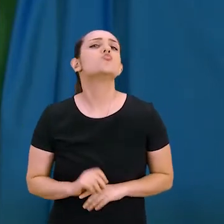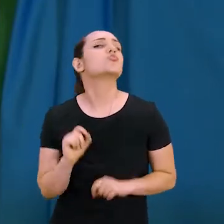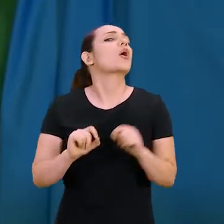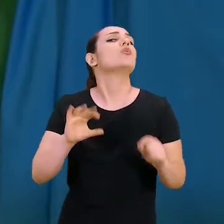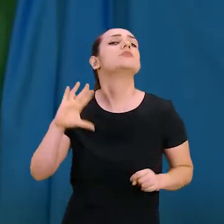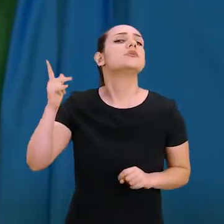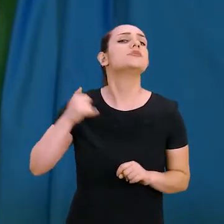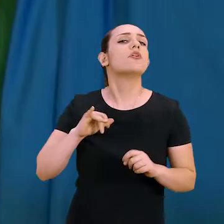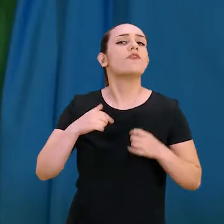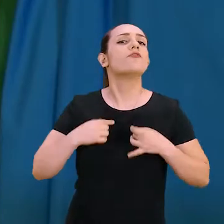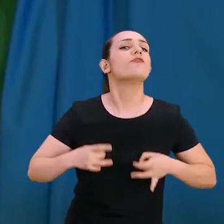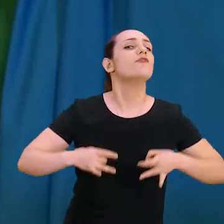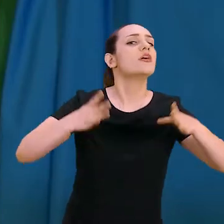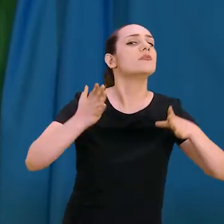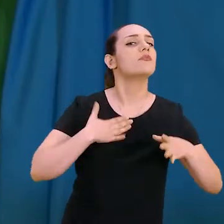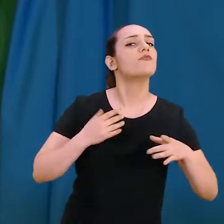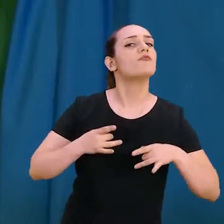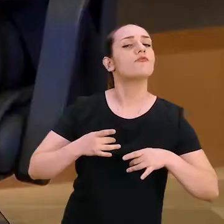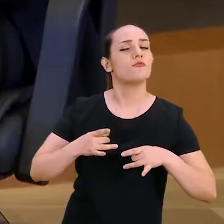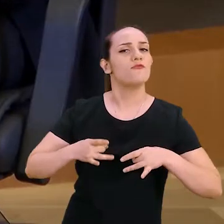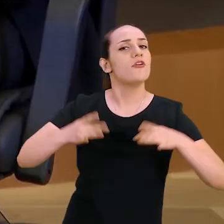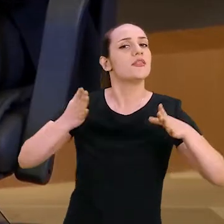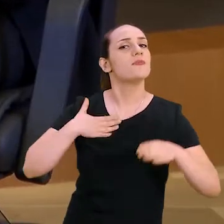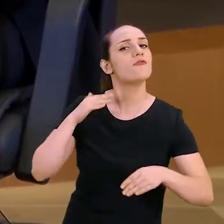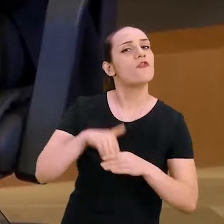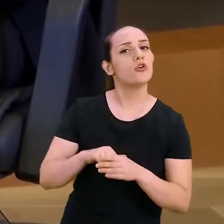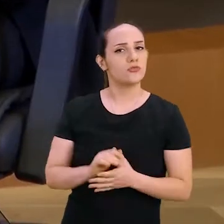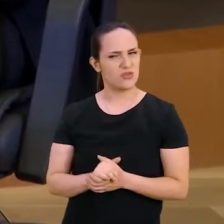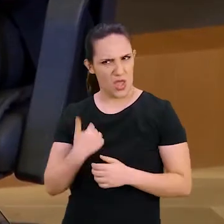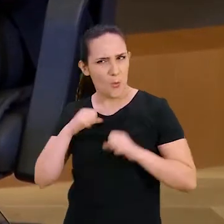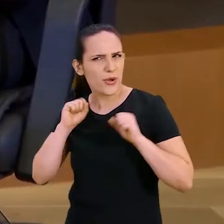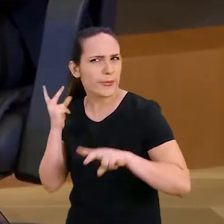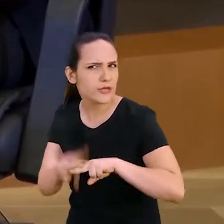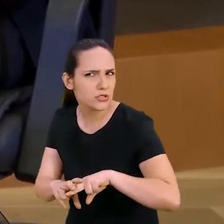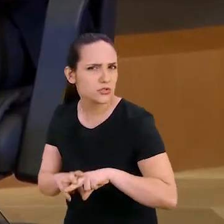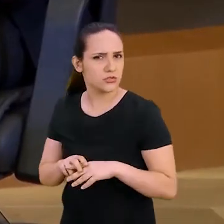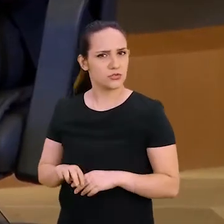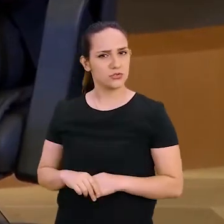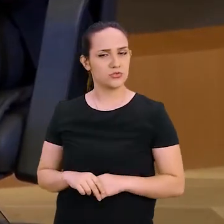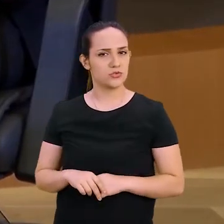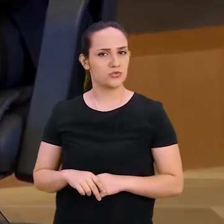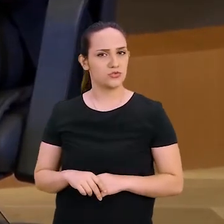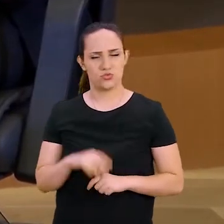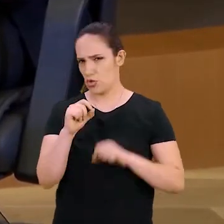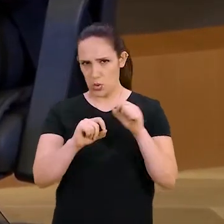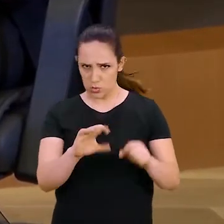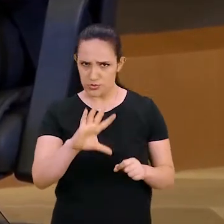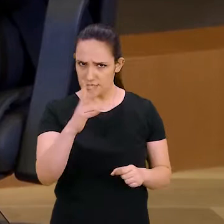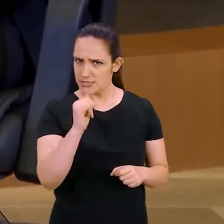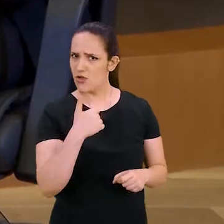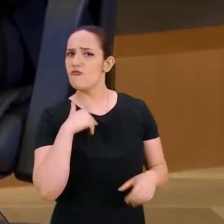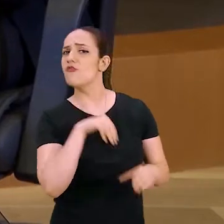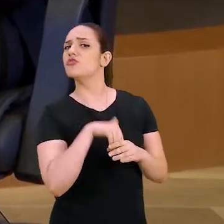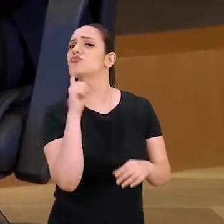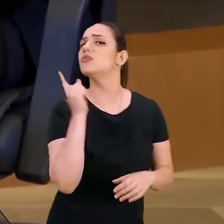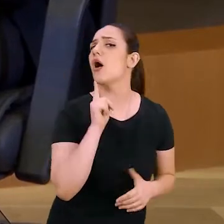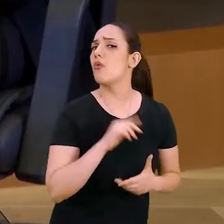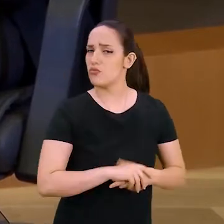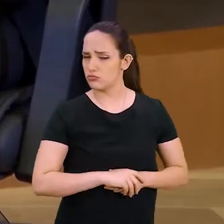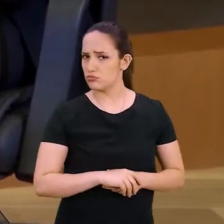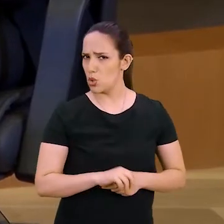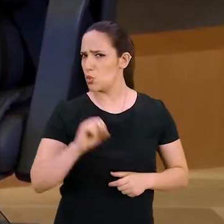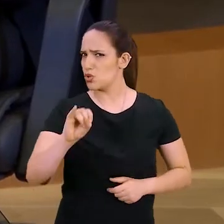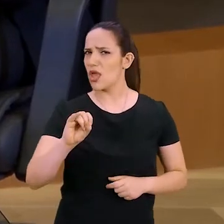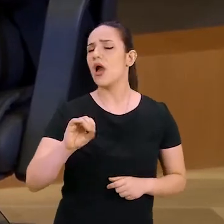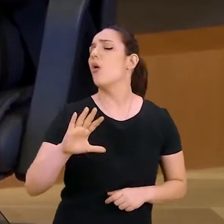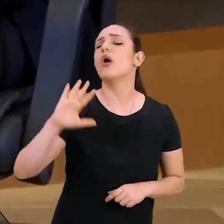acontece se você vender o seu voto, se você pode ser preso, o que acontece se você não votar,